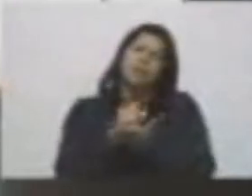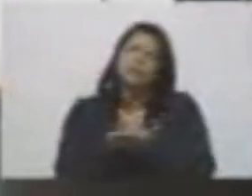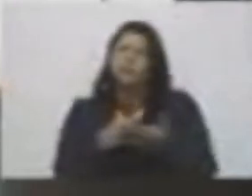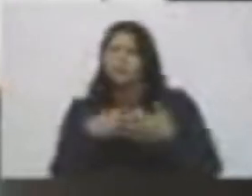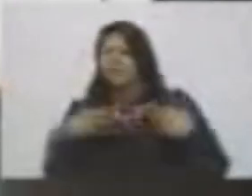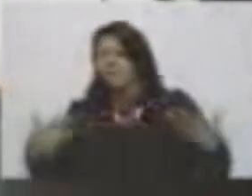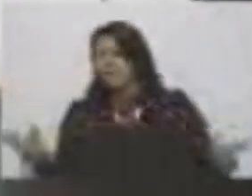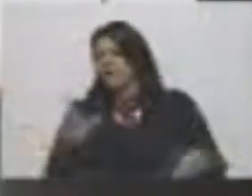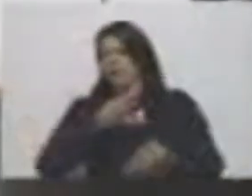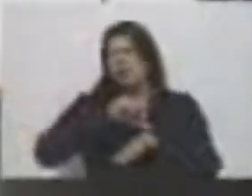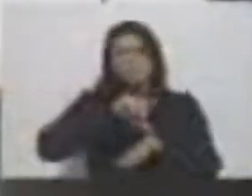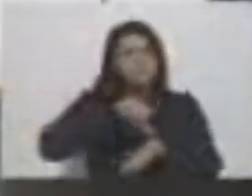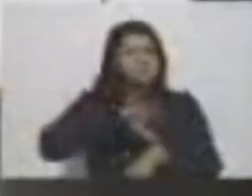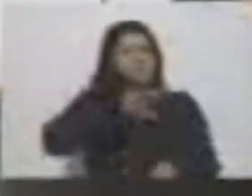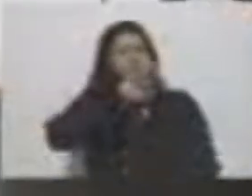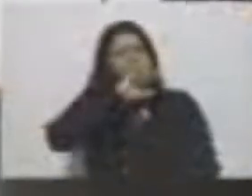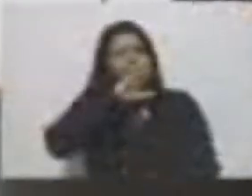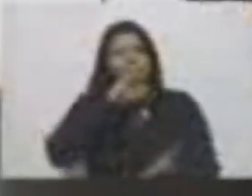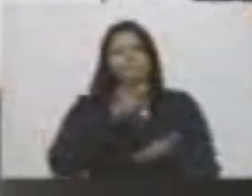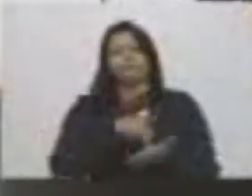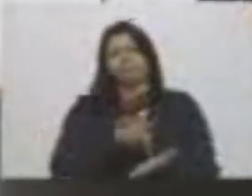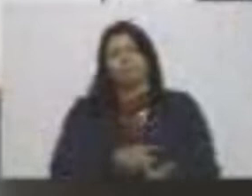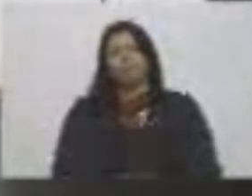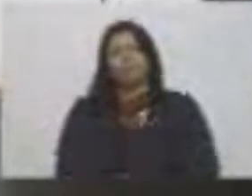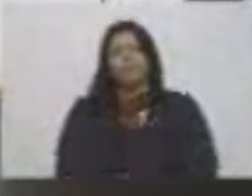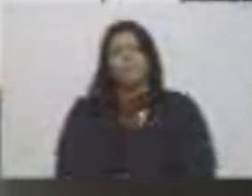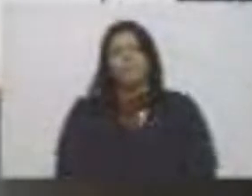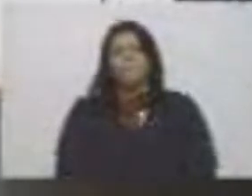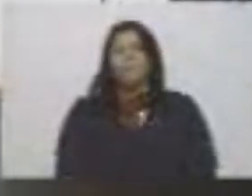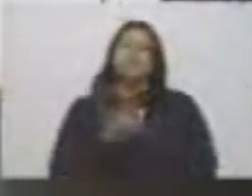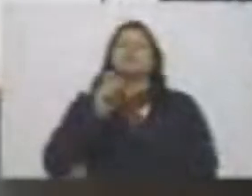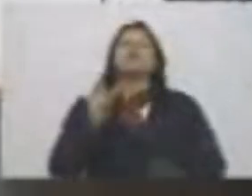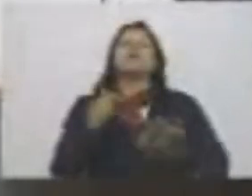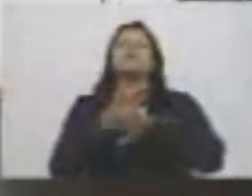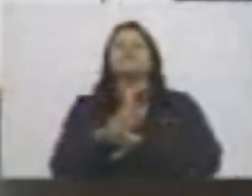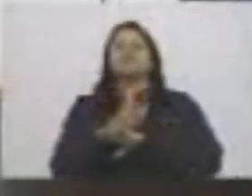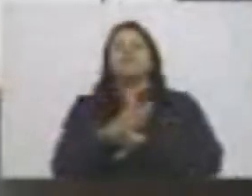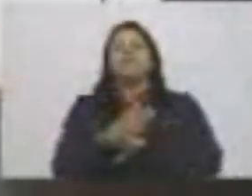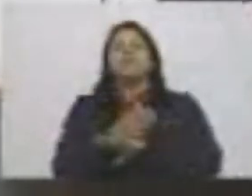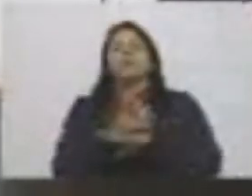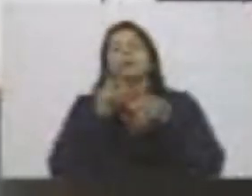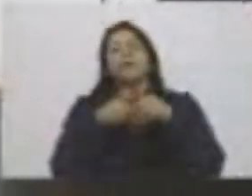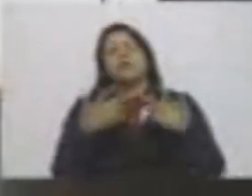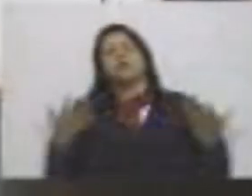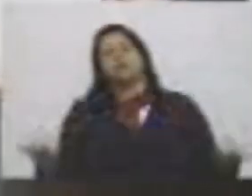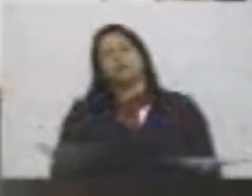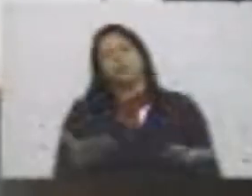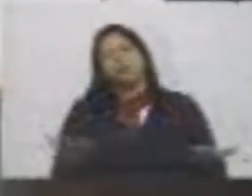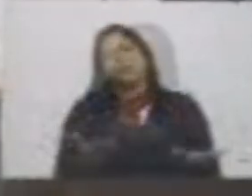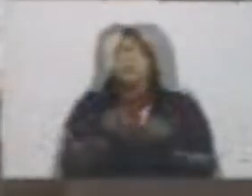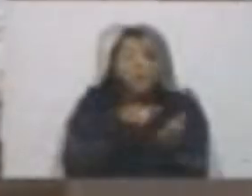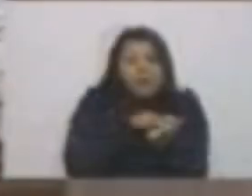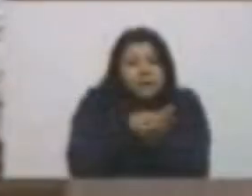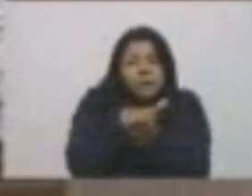atrasadas. Tem inúmeras coisas que eu acho que são mais prioridades do que aprovarmos um financiamento agora para a iluminação pública no